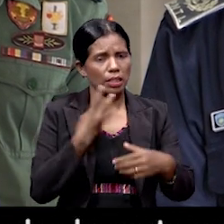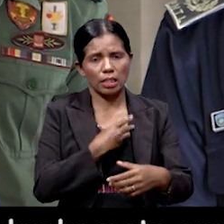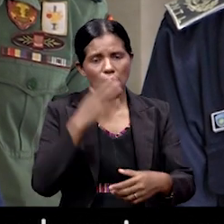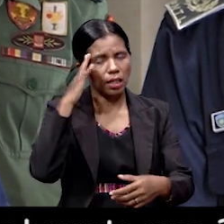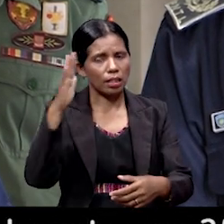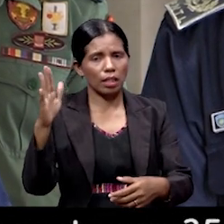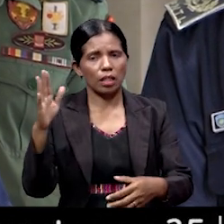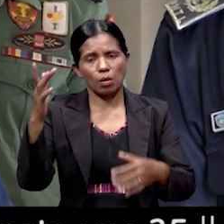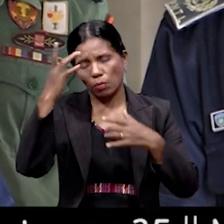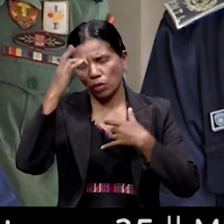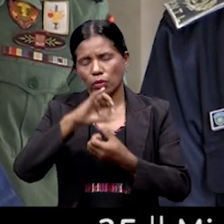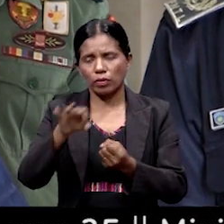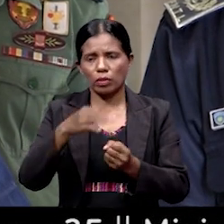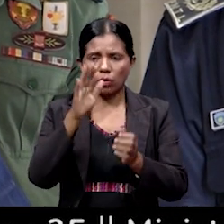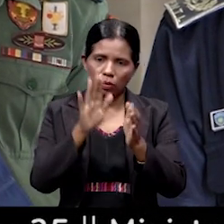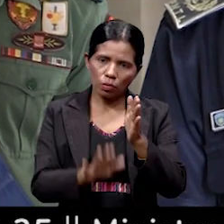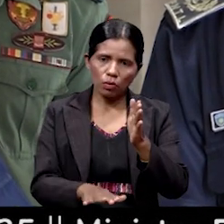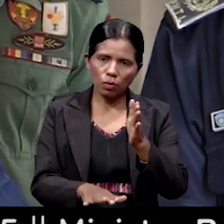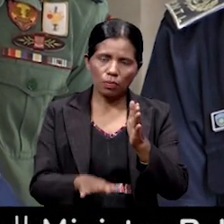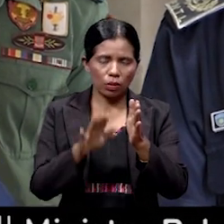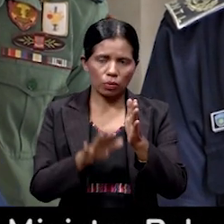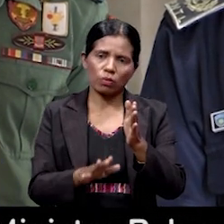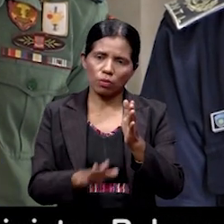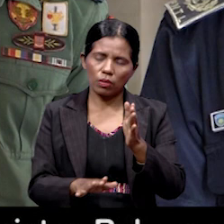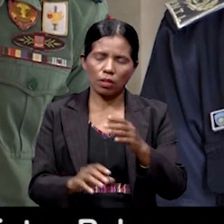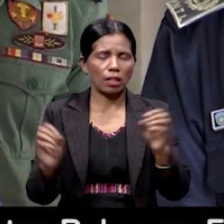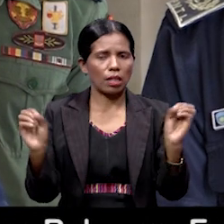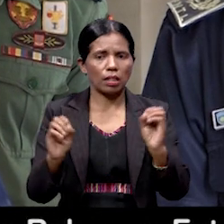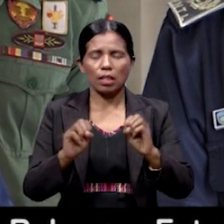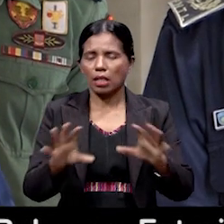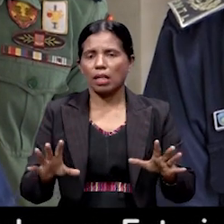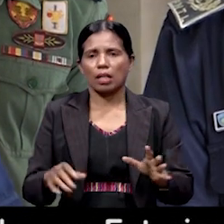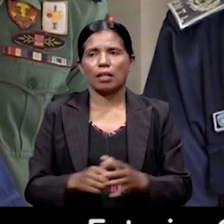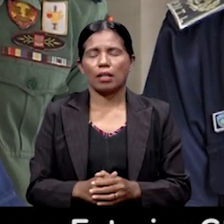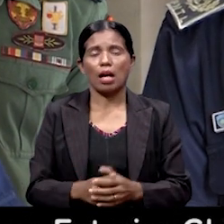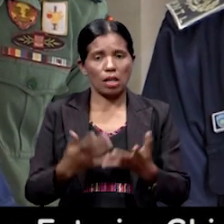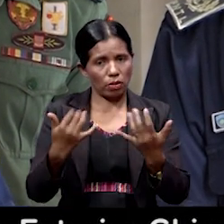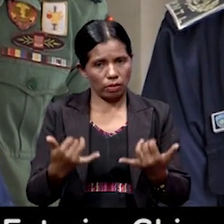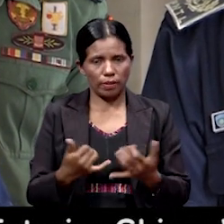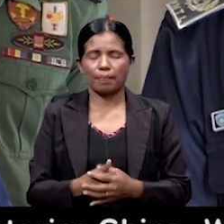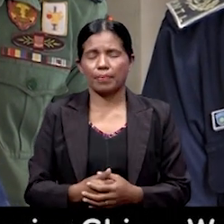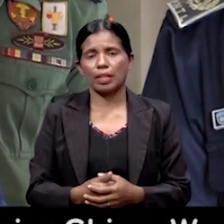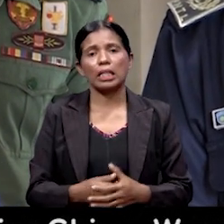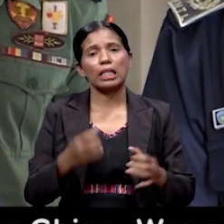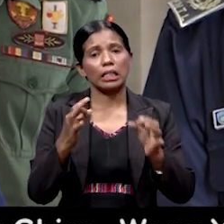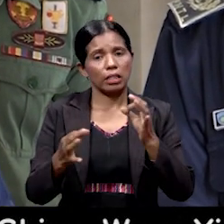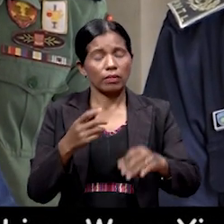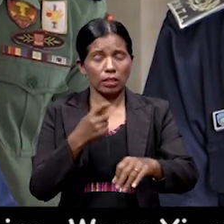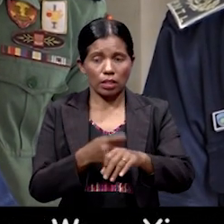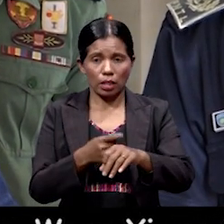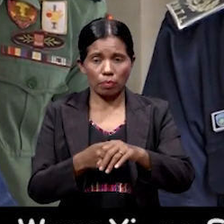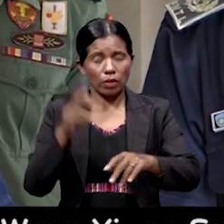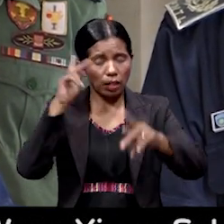ide ne ne tung ide ne tumba bebe ko na parto lai ha na galai agora se tempo uma maka kazu ne